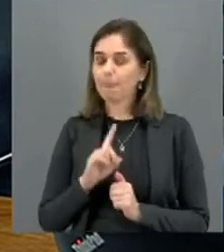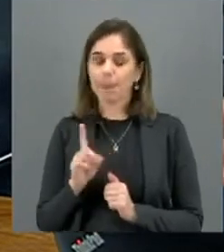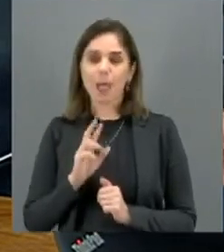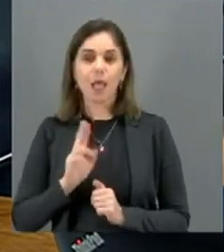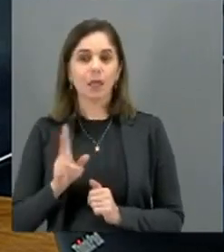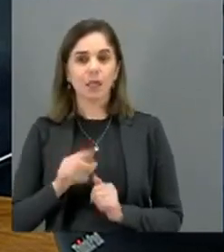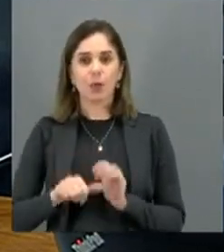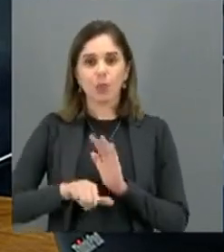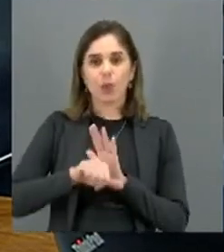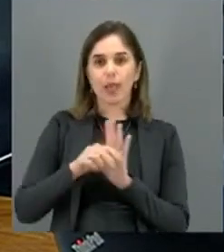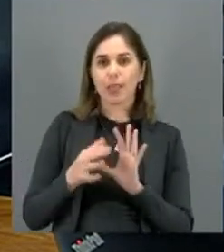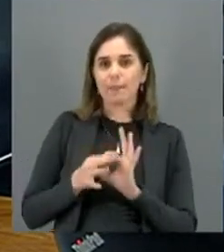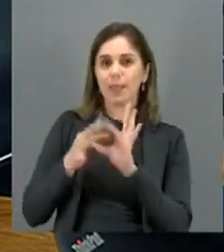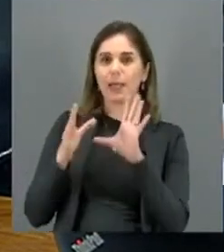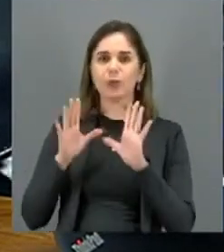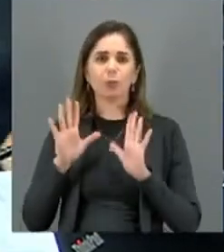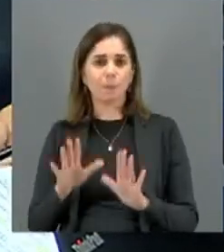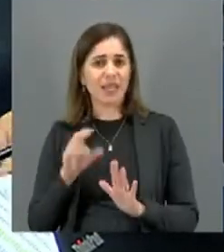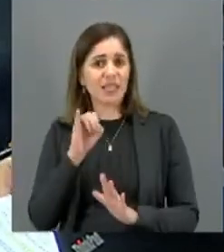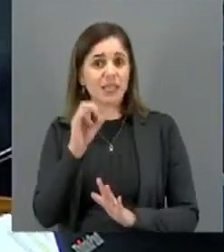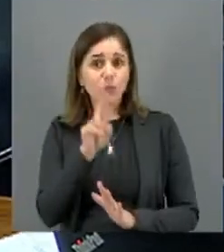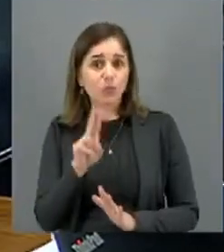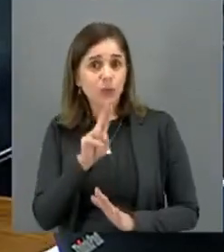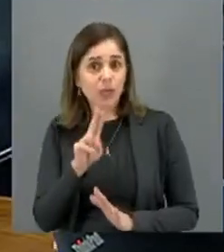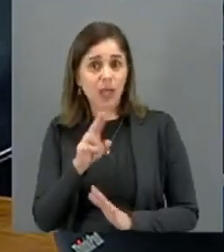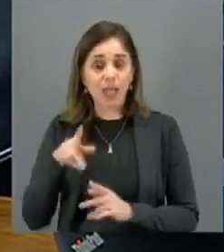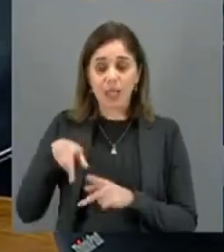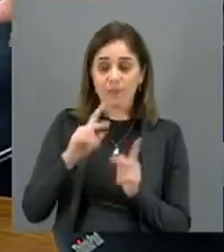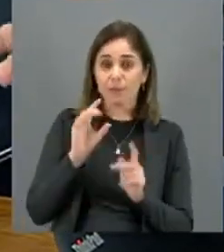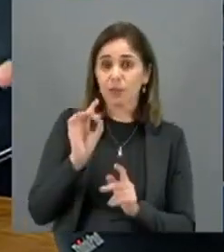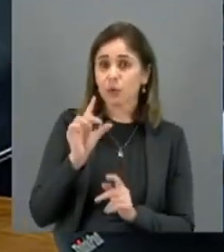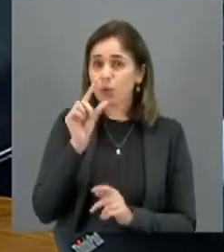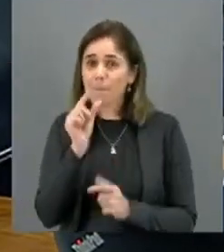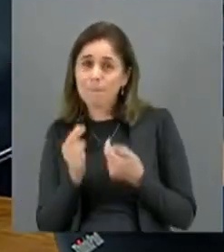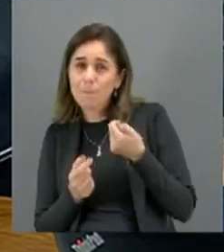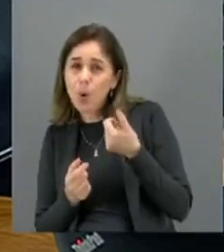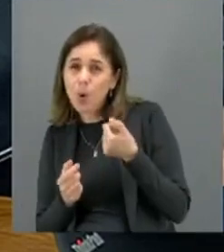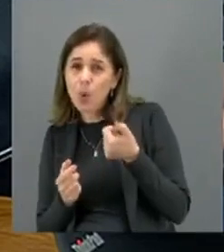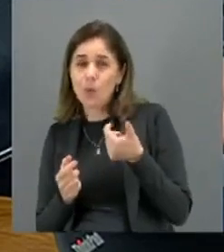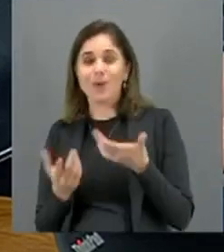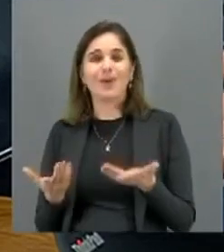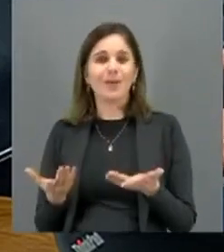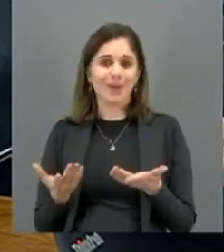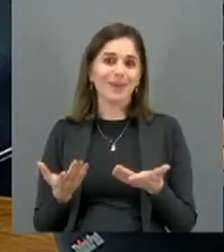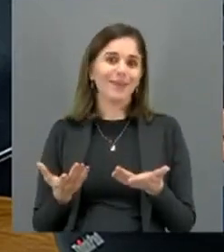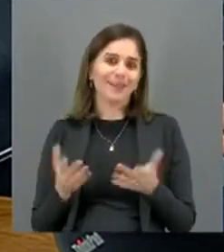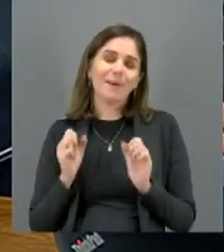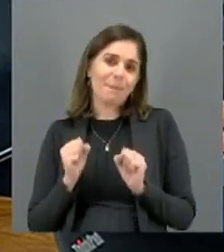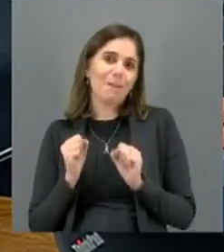não será apreendido, não será notificado. Porque o que vai acontecer na vida real é um fato.